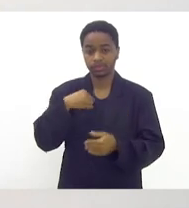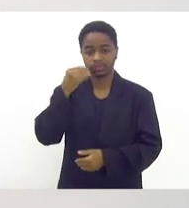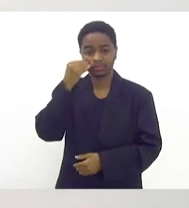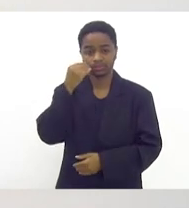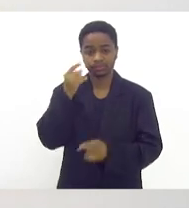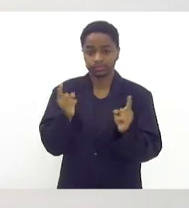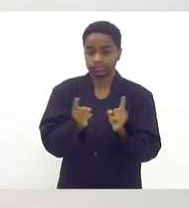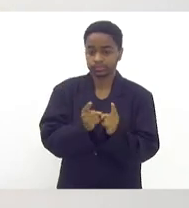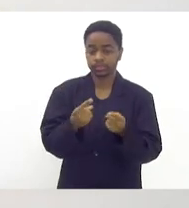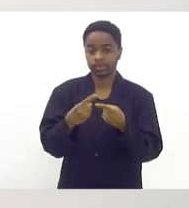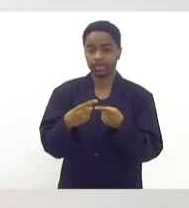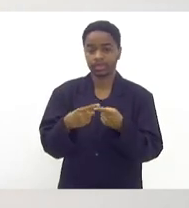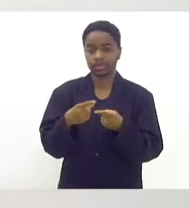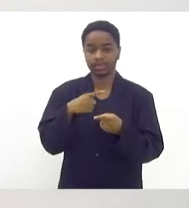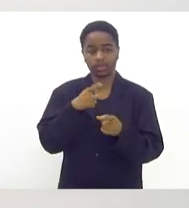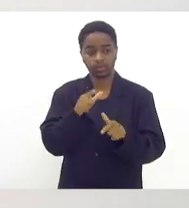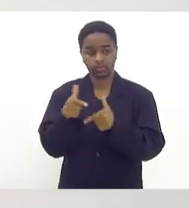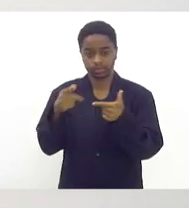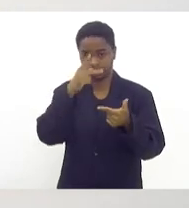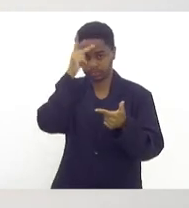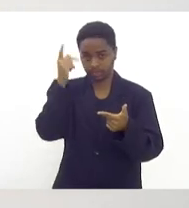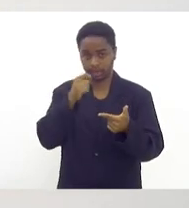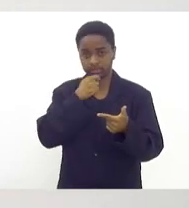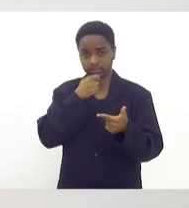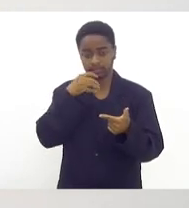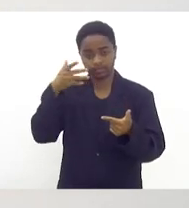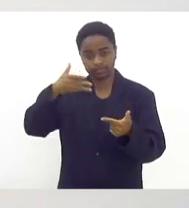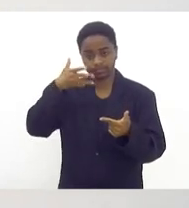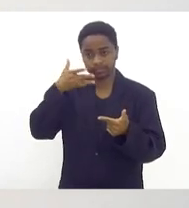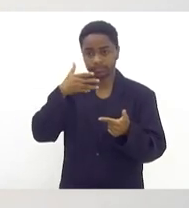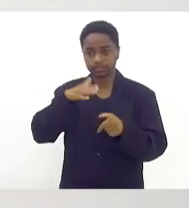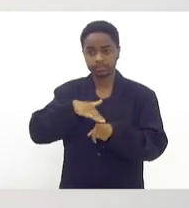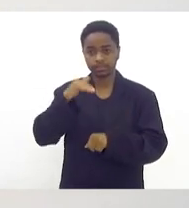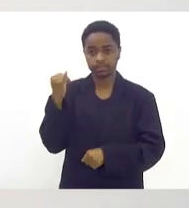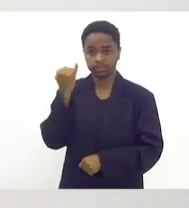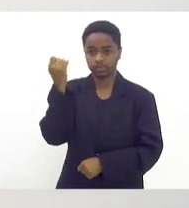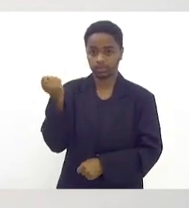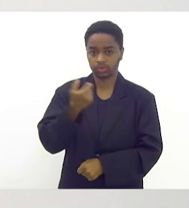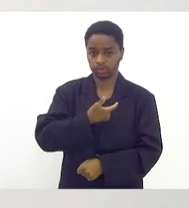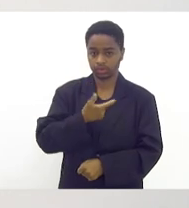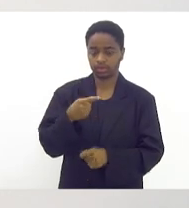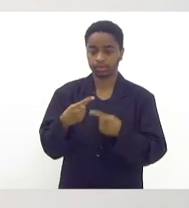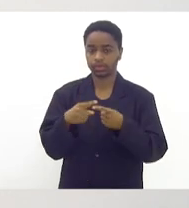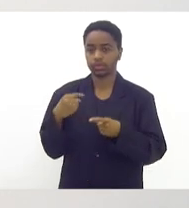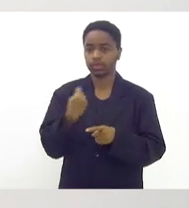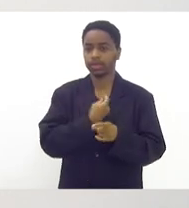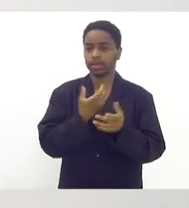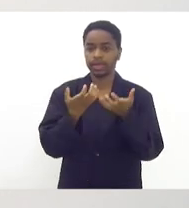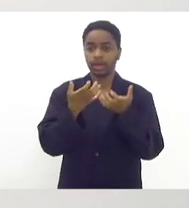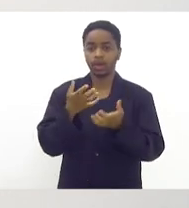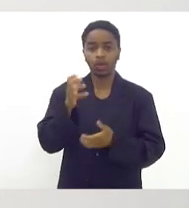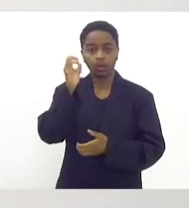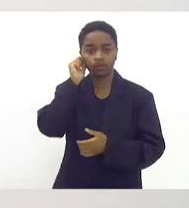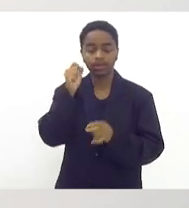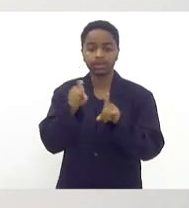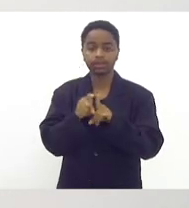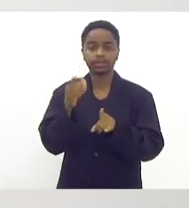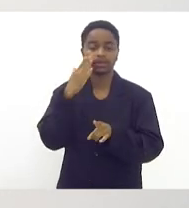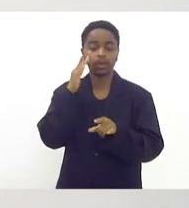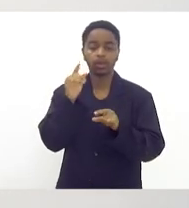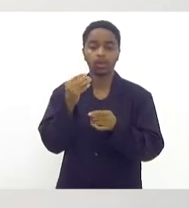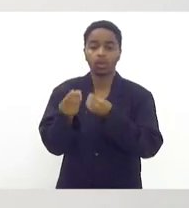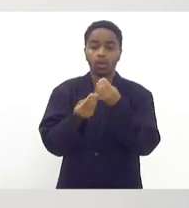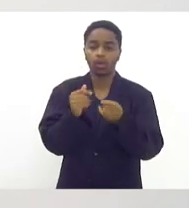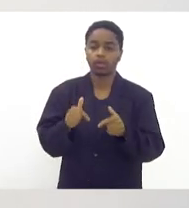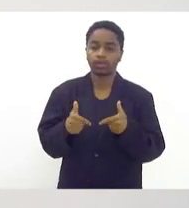pegar o tempo que muitas pessoas têm que falar muitas pessoas muito mais importante do que eu que a gente vem aqui para ouvir e tentar saber o que a gente deve fazer